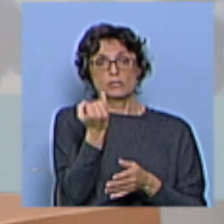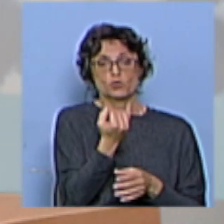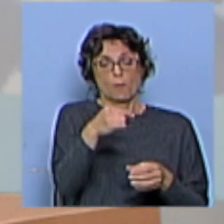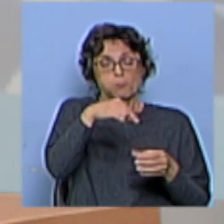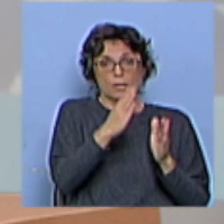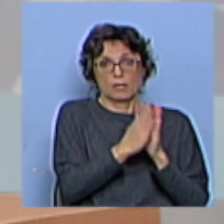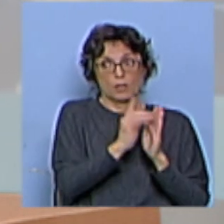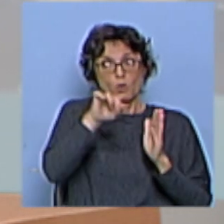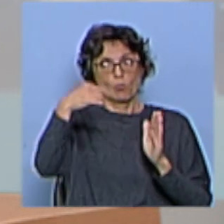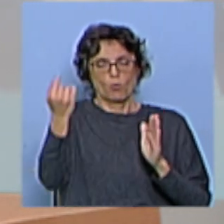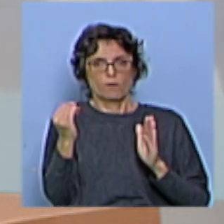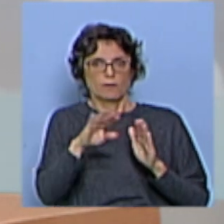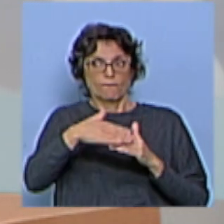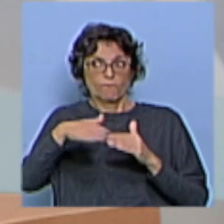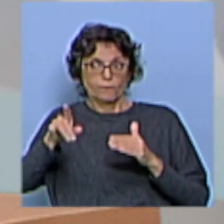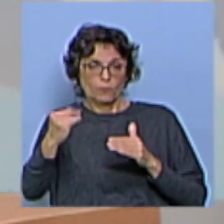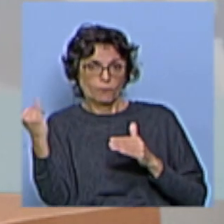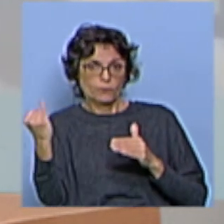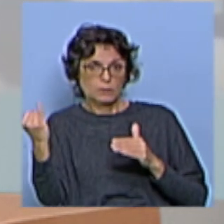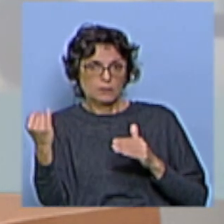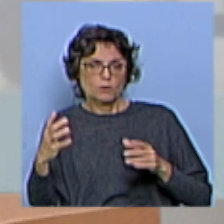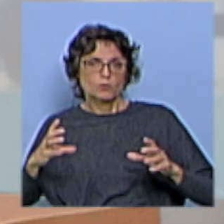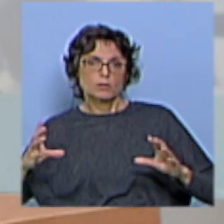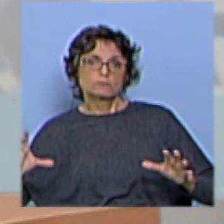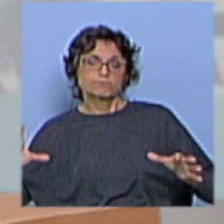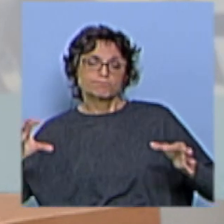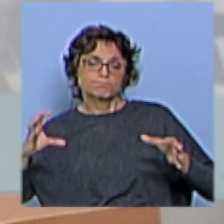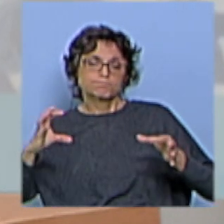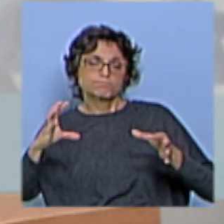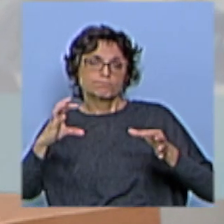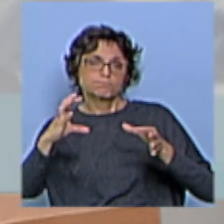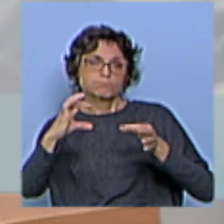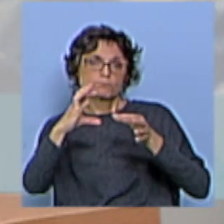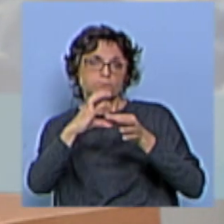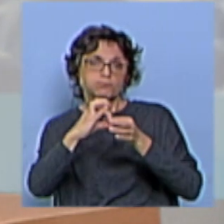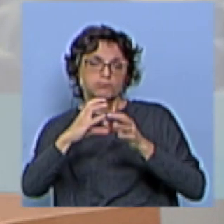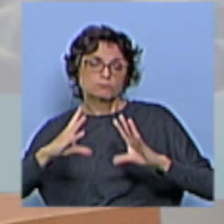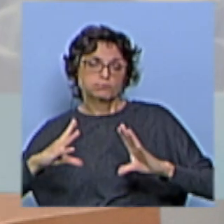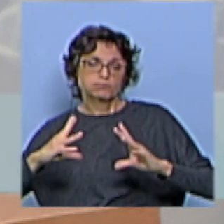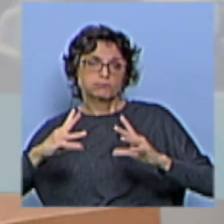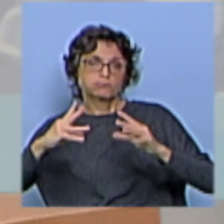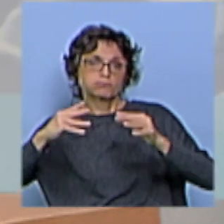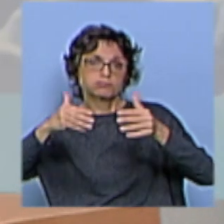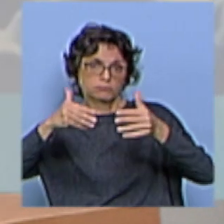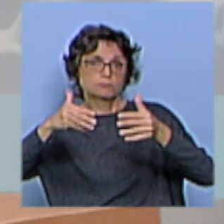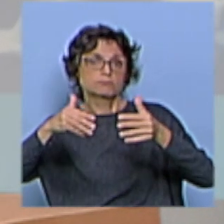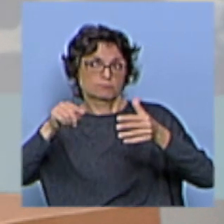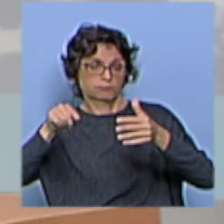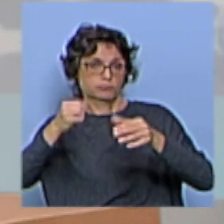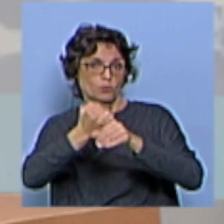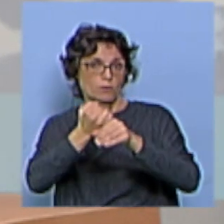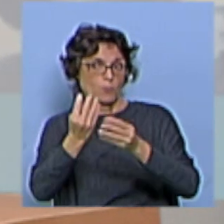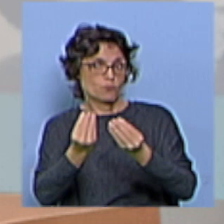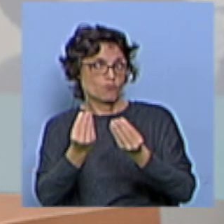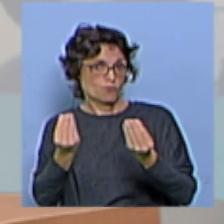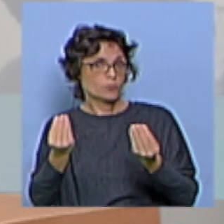não só se têm fortalecido, como têm crescido, como têm dado frutos cada vez mais sólidos. O projeto Rota das Catedrais, que o Henrique referiu, é